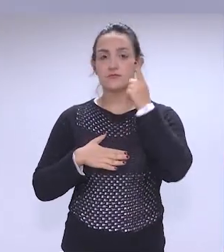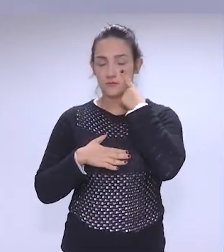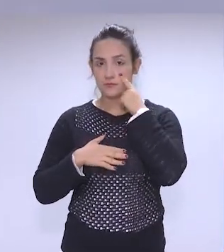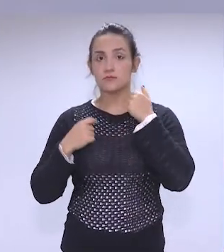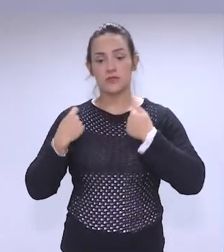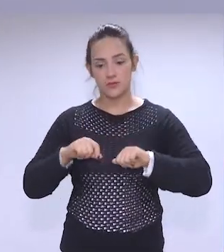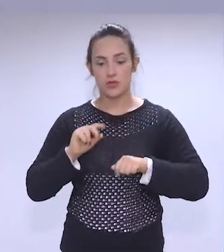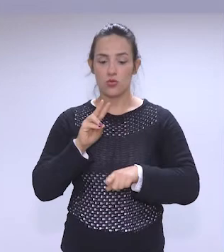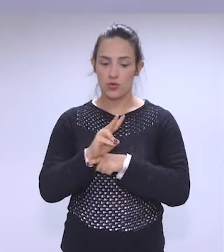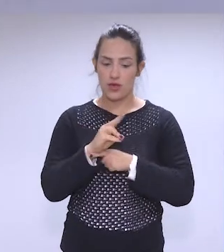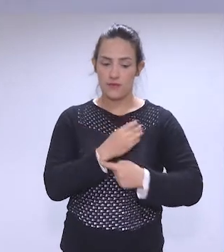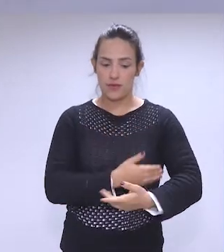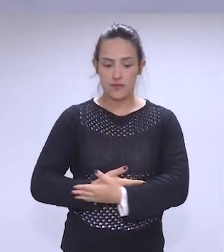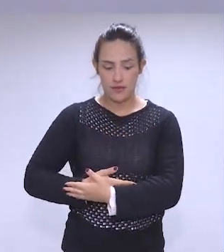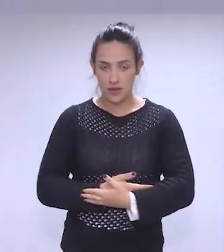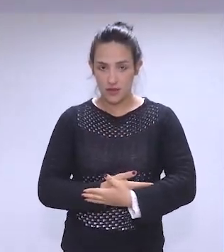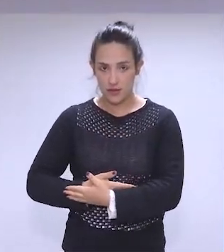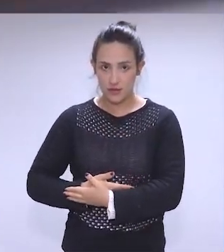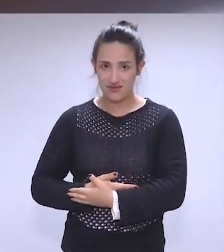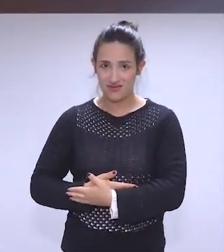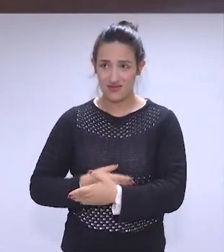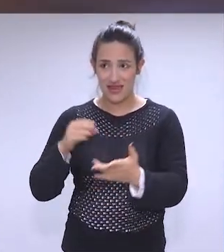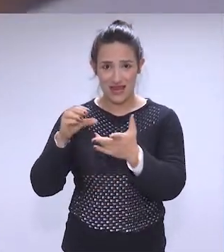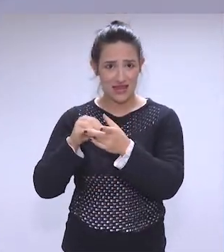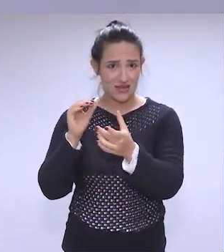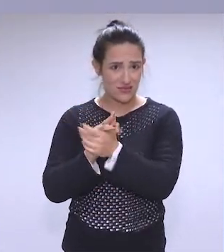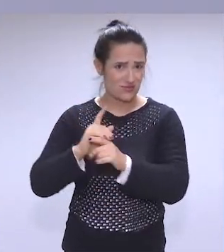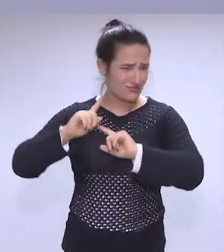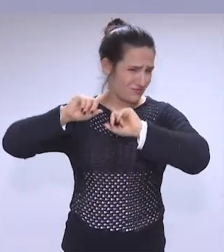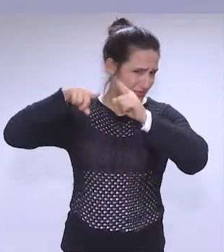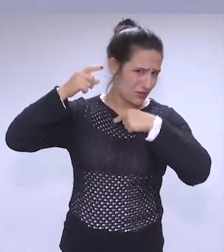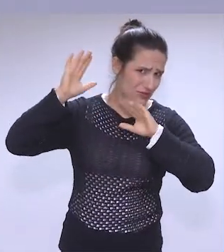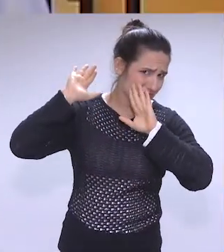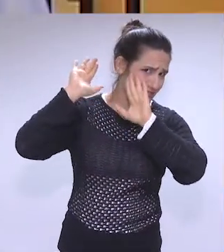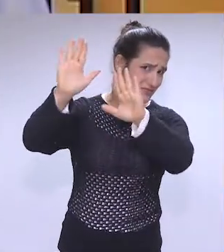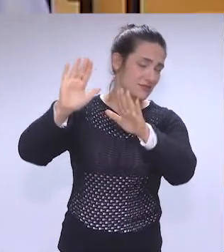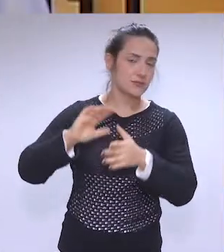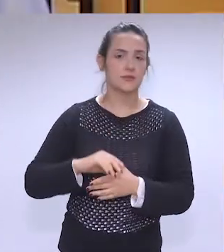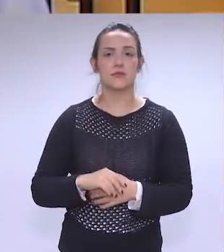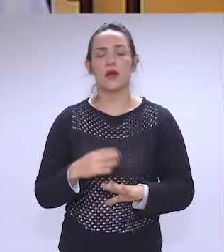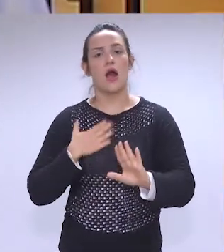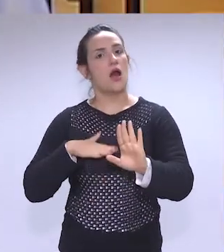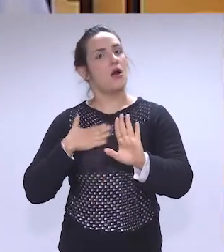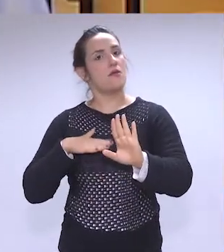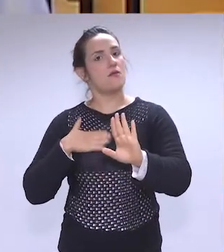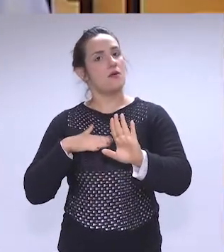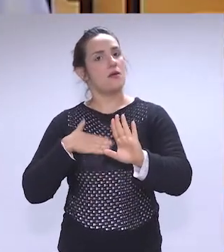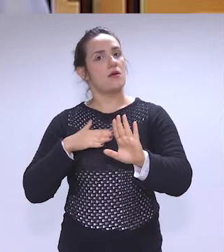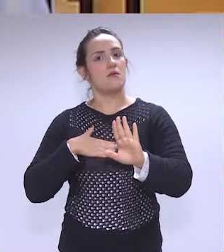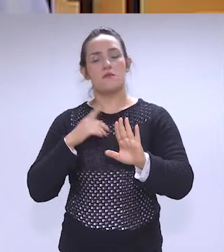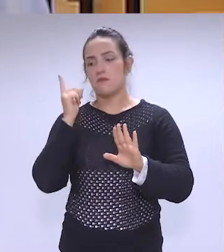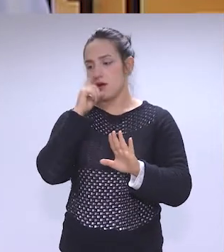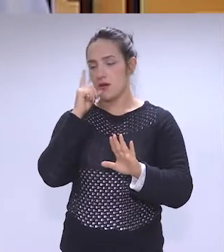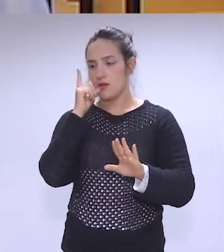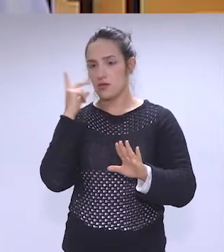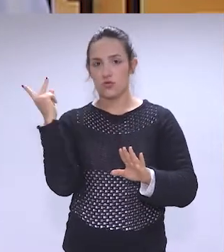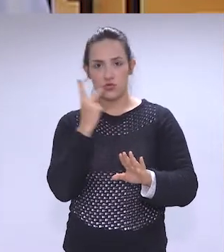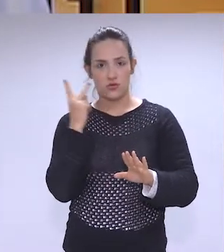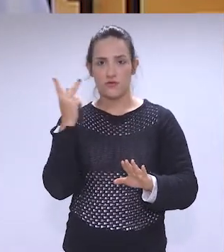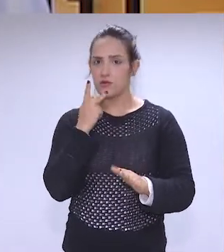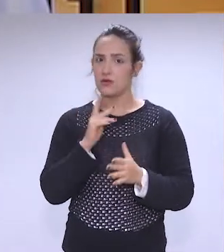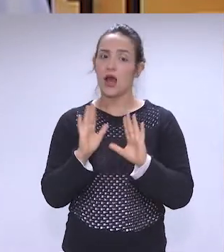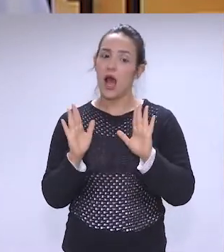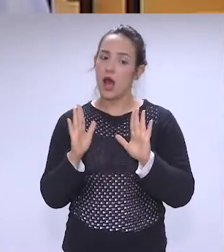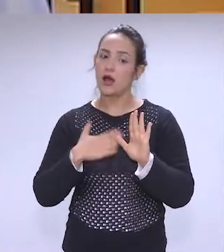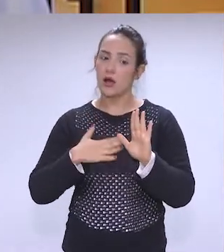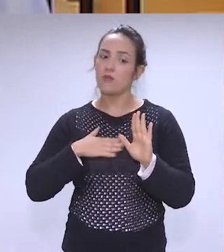vez. Primeiro, cuidar do bebê. Casamento só lá na frente. Casamento não. As mães já falaram, não